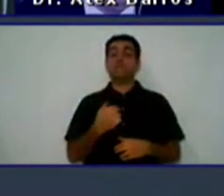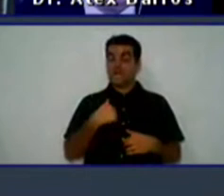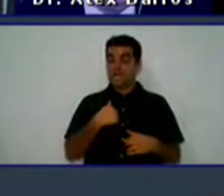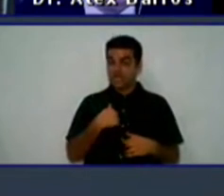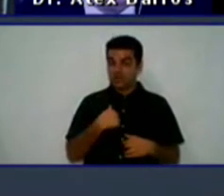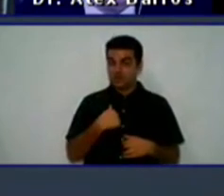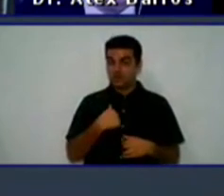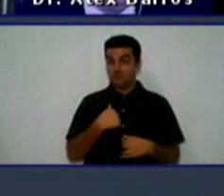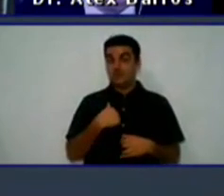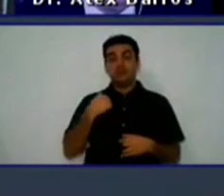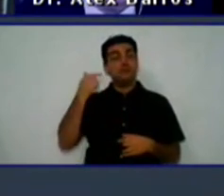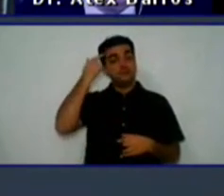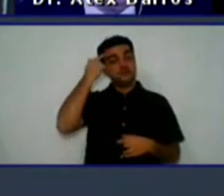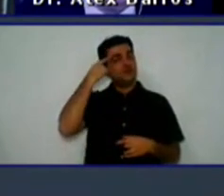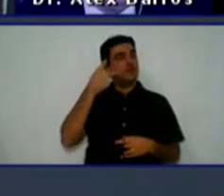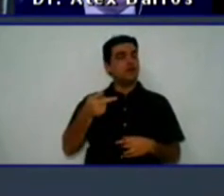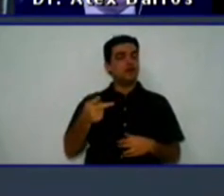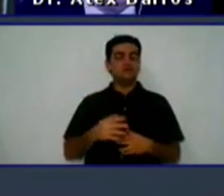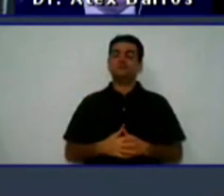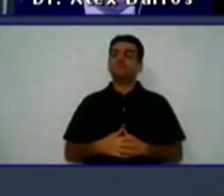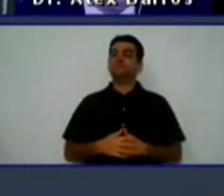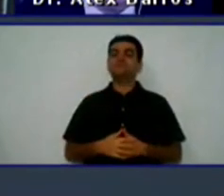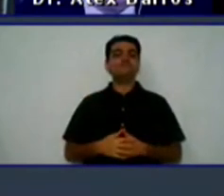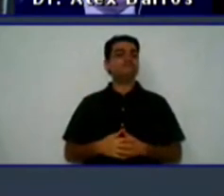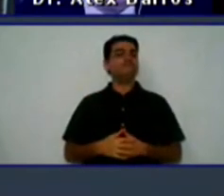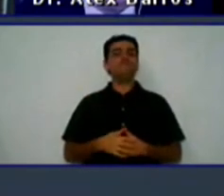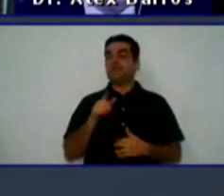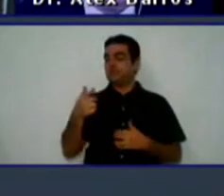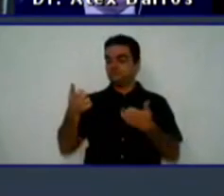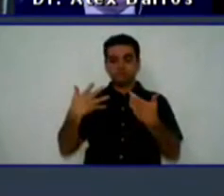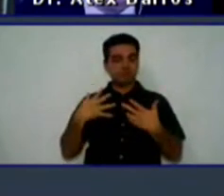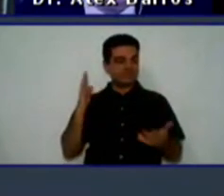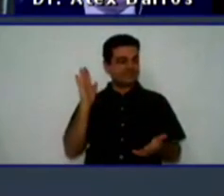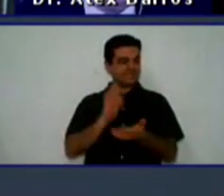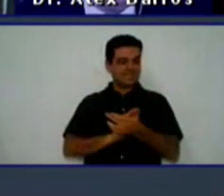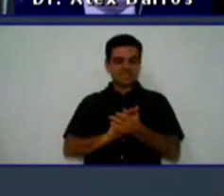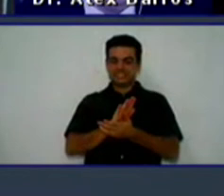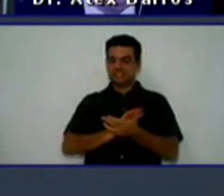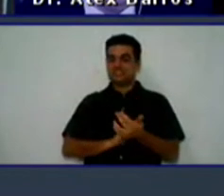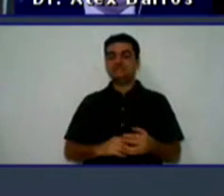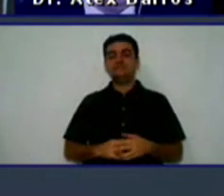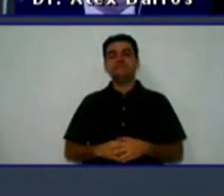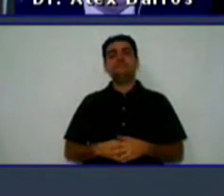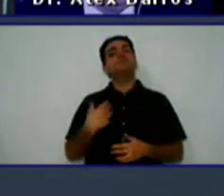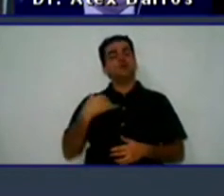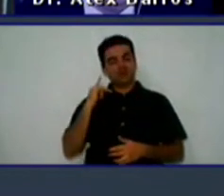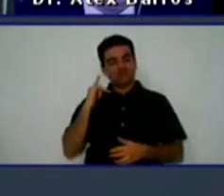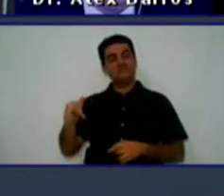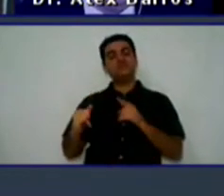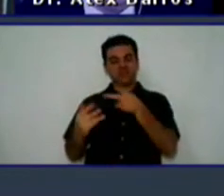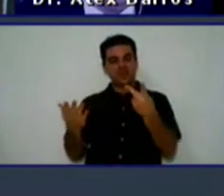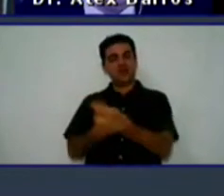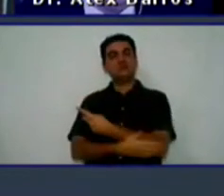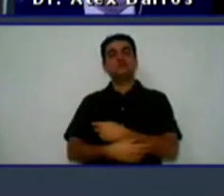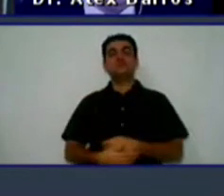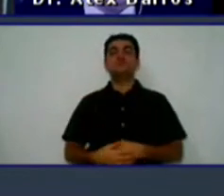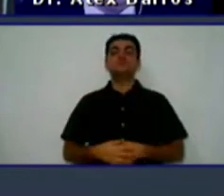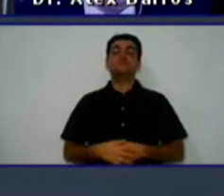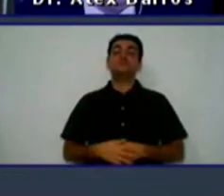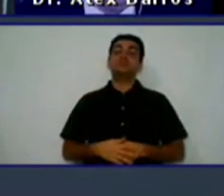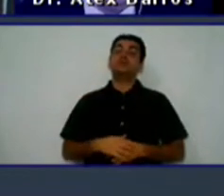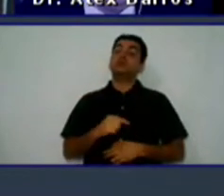ver, não são superáveis. Aponto, então, essas irregularidades. Por isso que